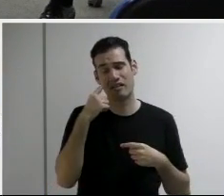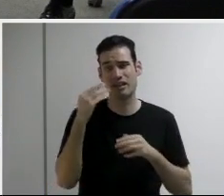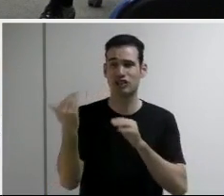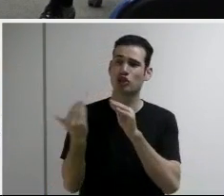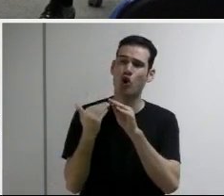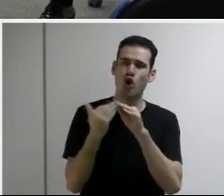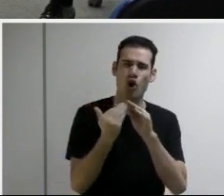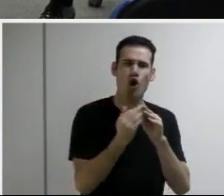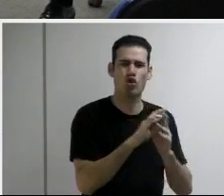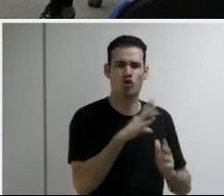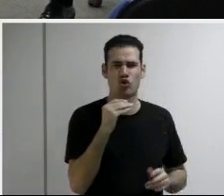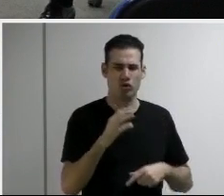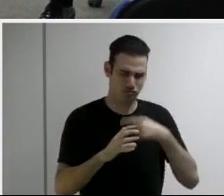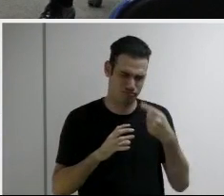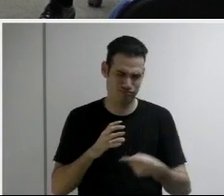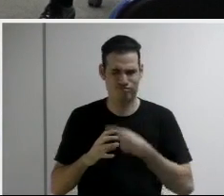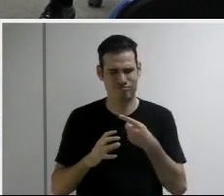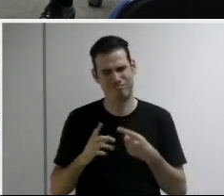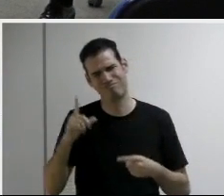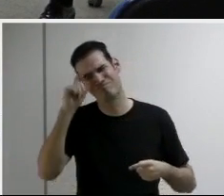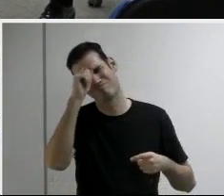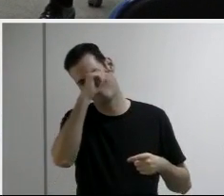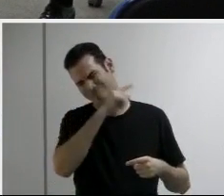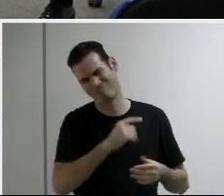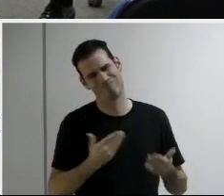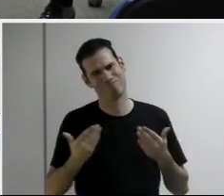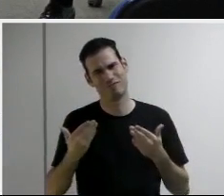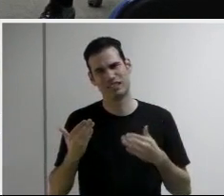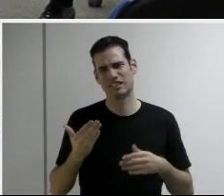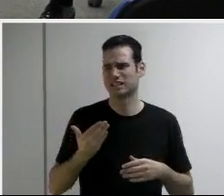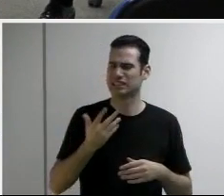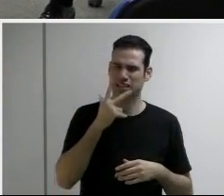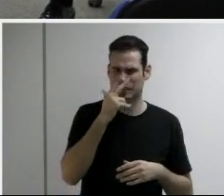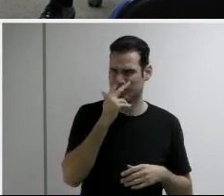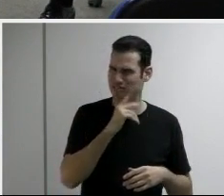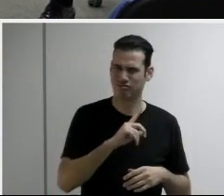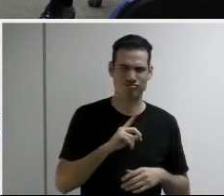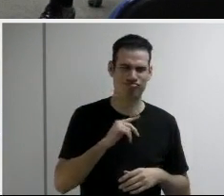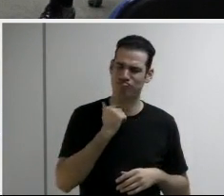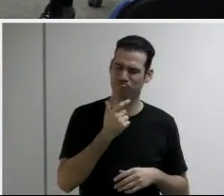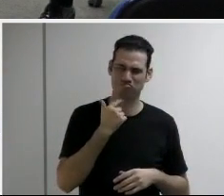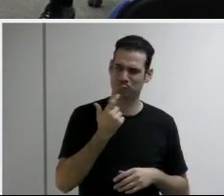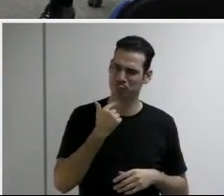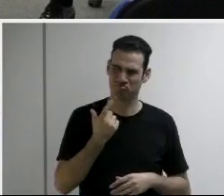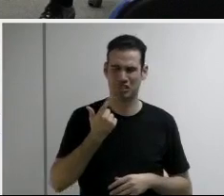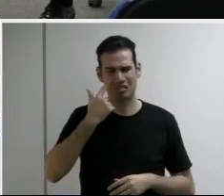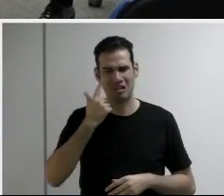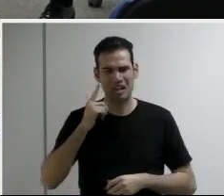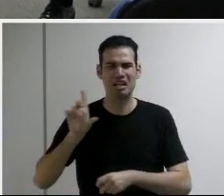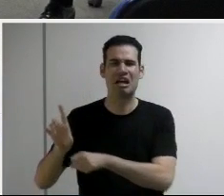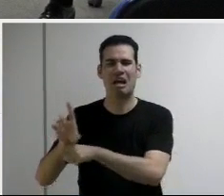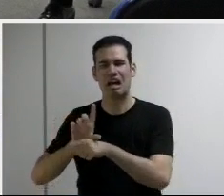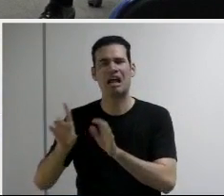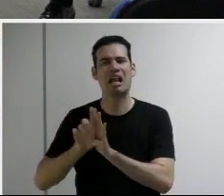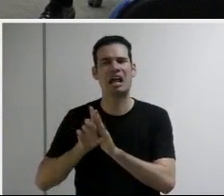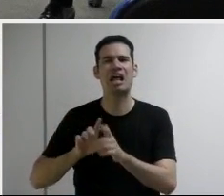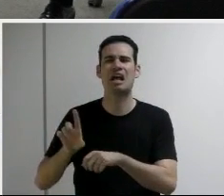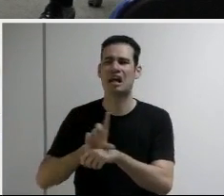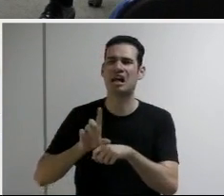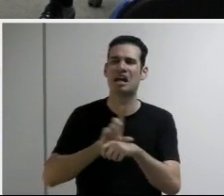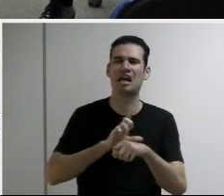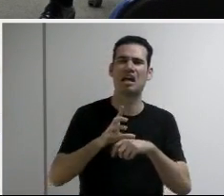uma inconsistência de discurso do ponto de vista procedimental e logístico das nossas